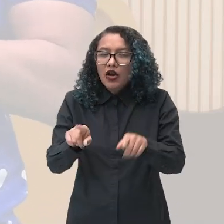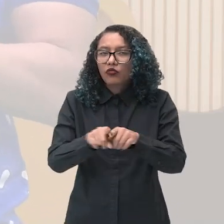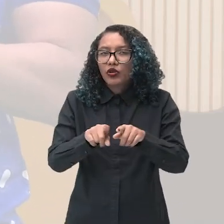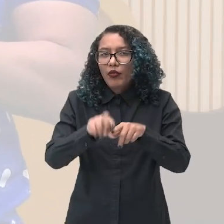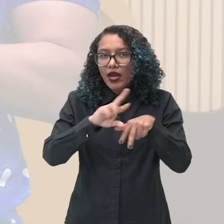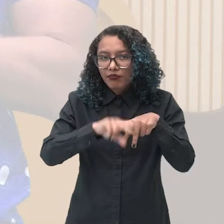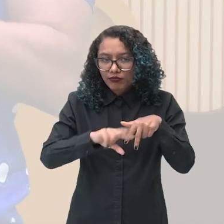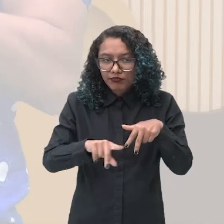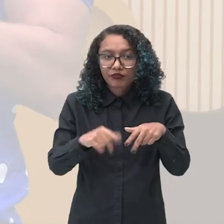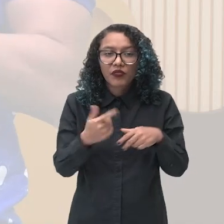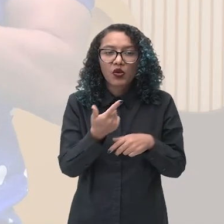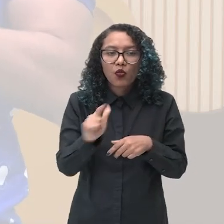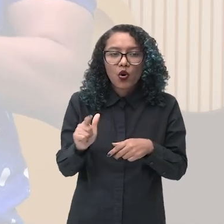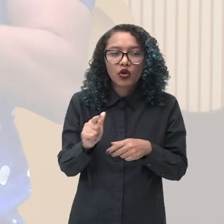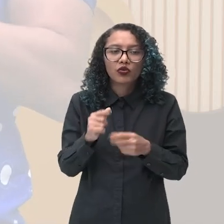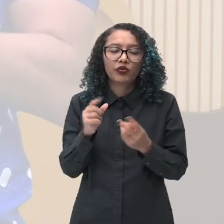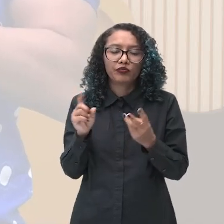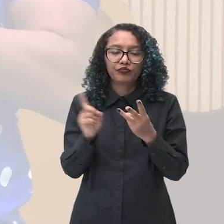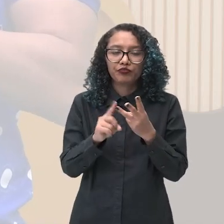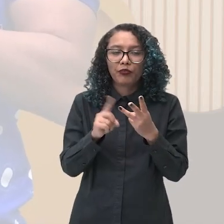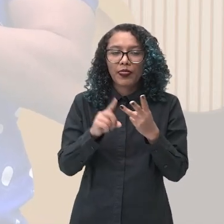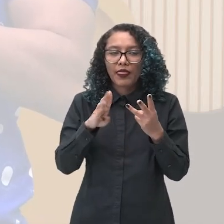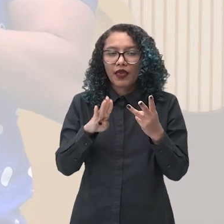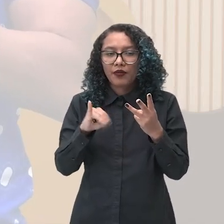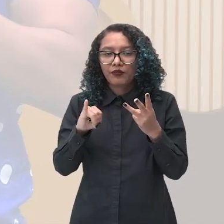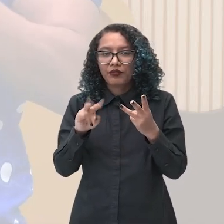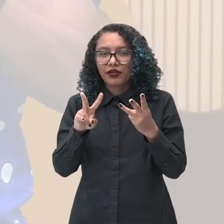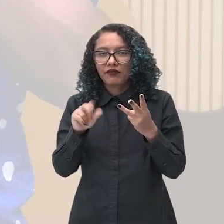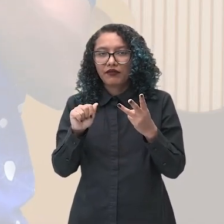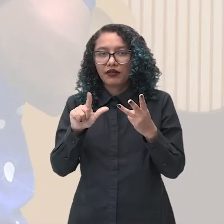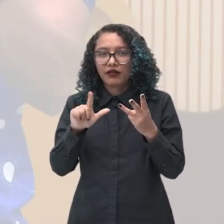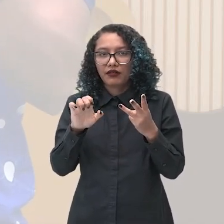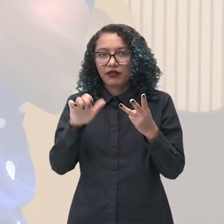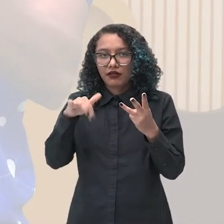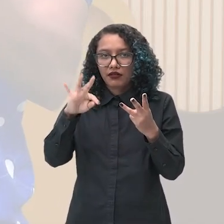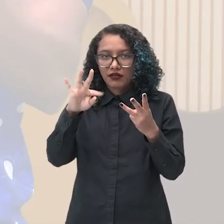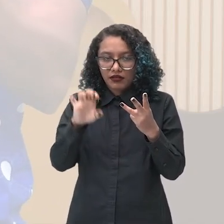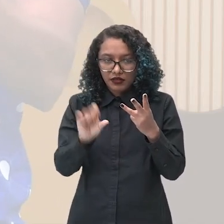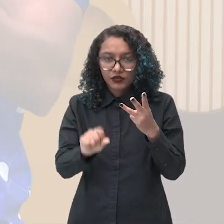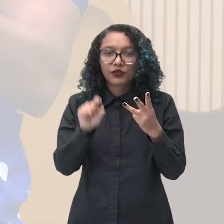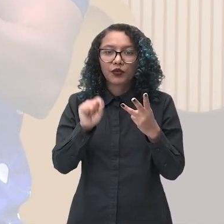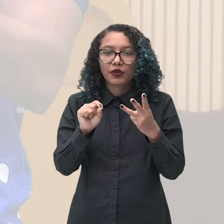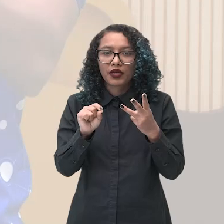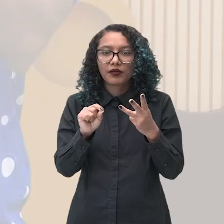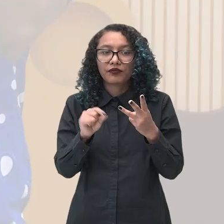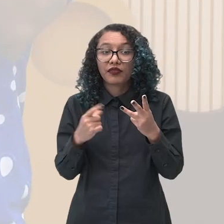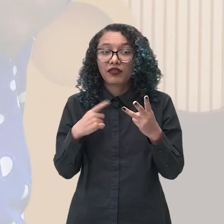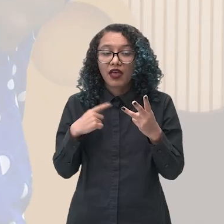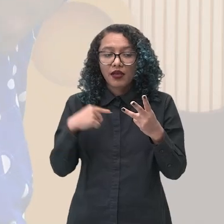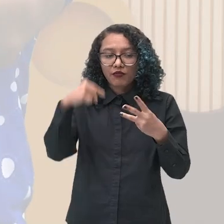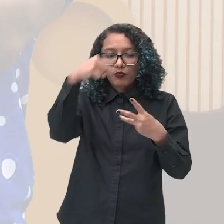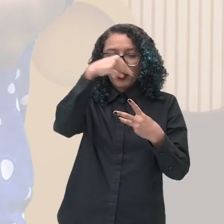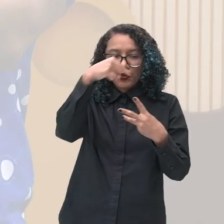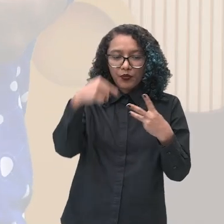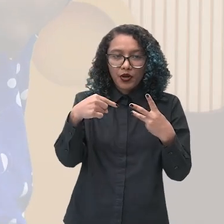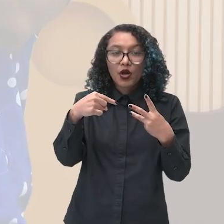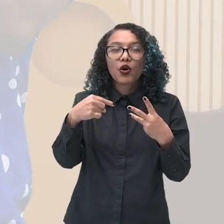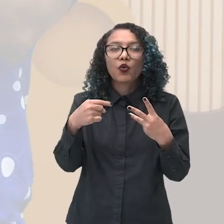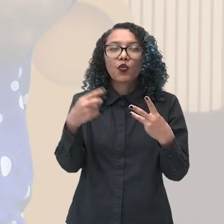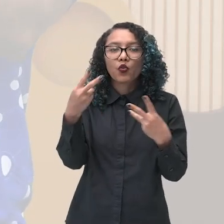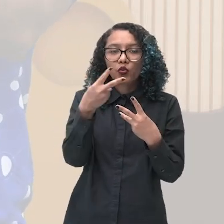movimentos bivalentes. O que são esses movimentos bivalentes, professor? São aqueles movimentos que combinam características dos